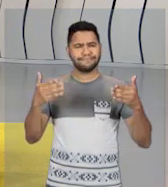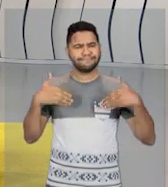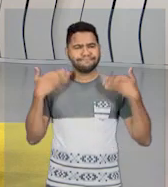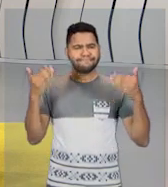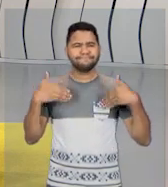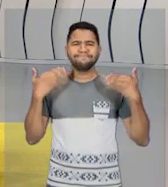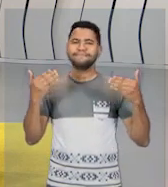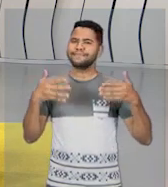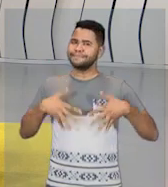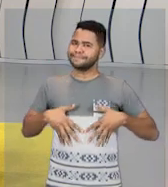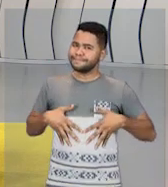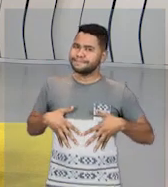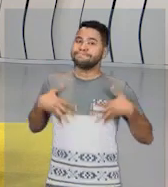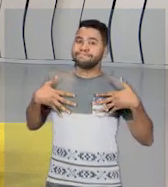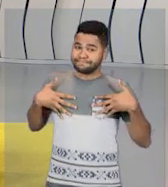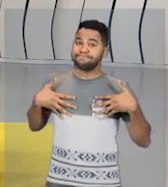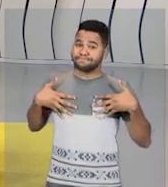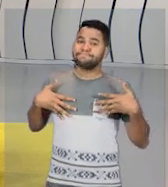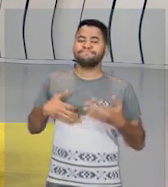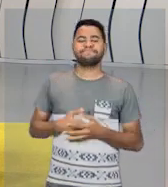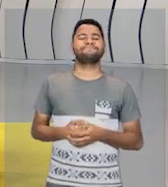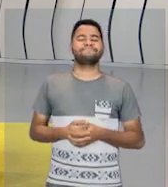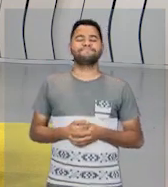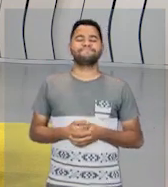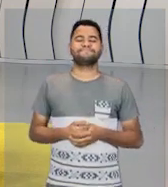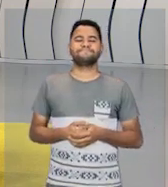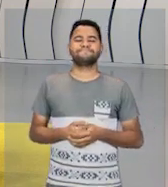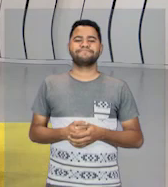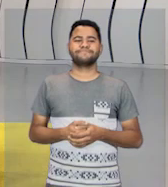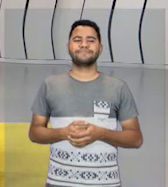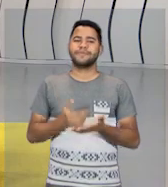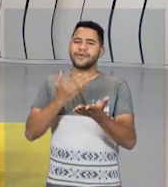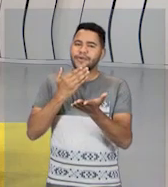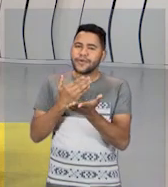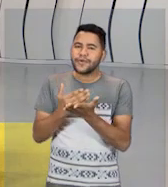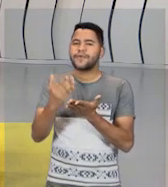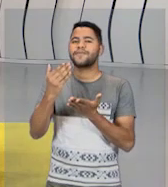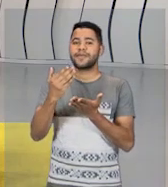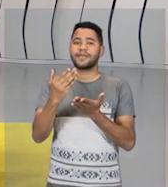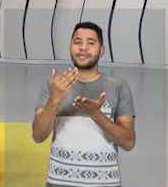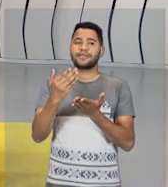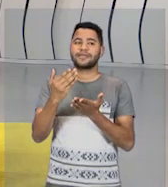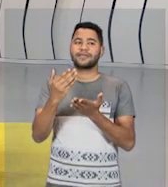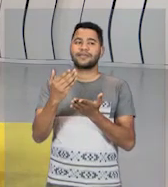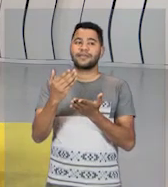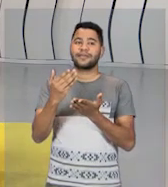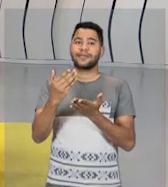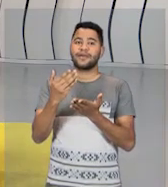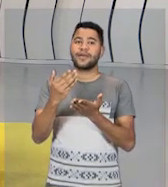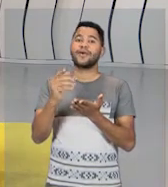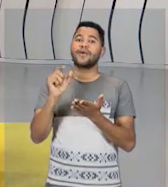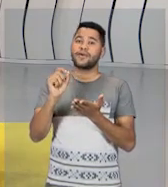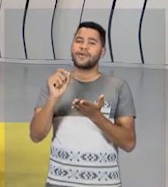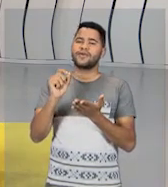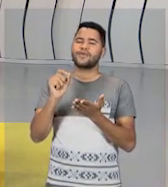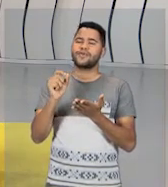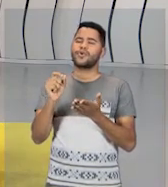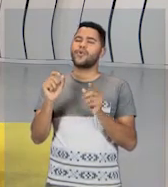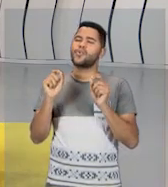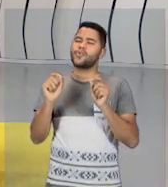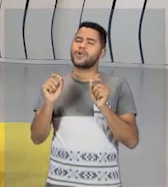empolgação muita animação para começar no nossos começarmos é